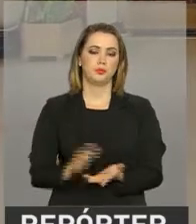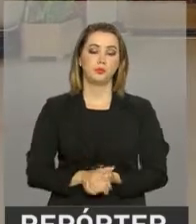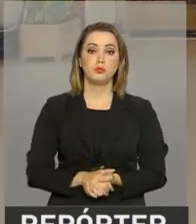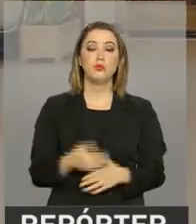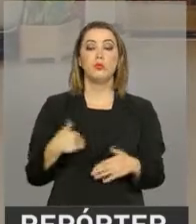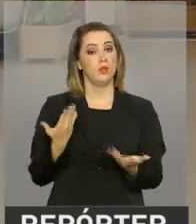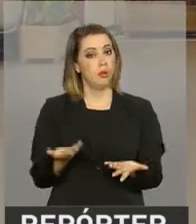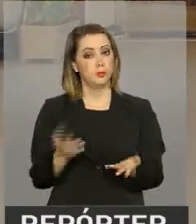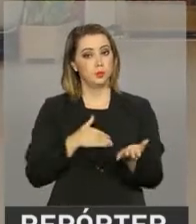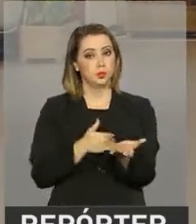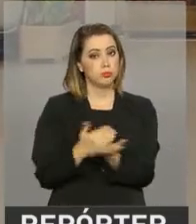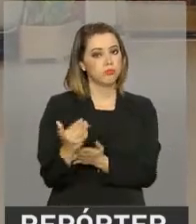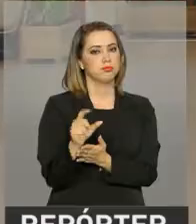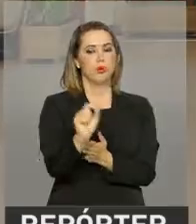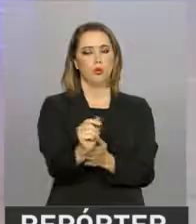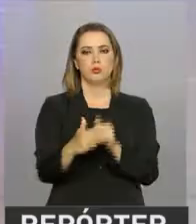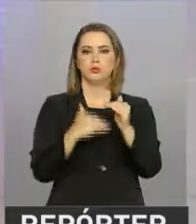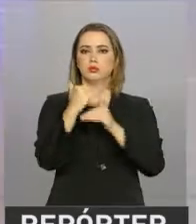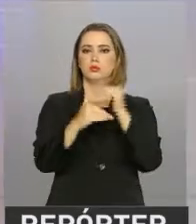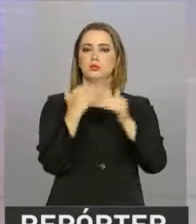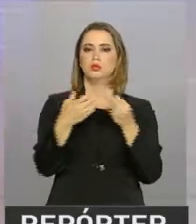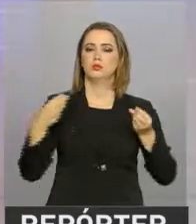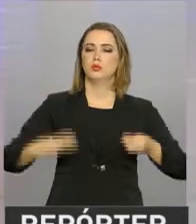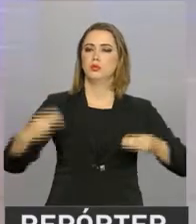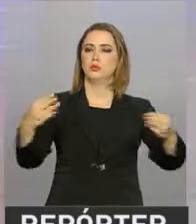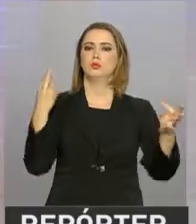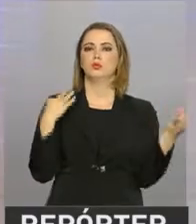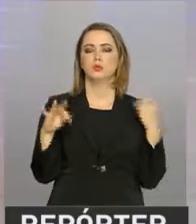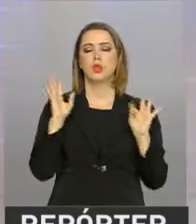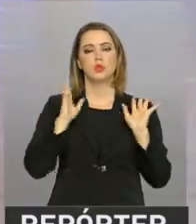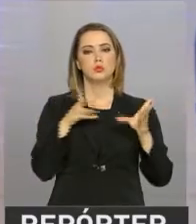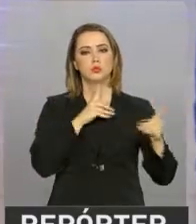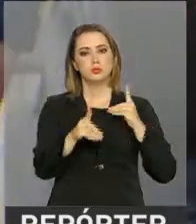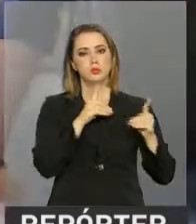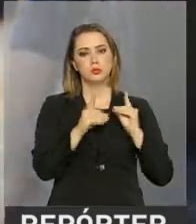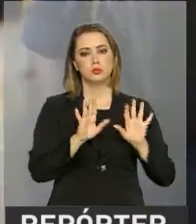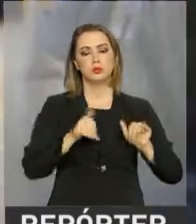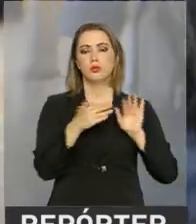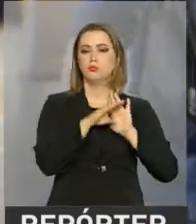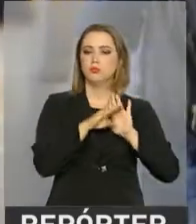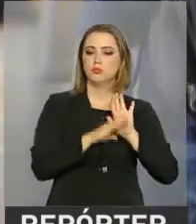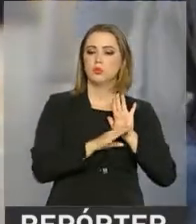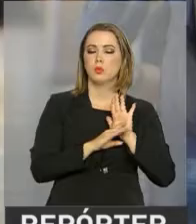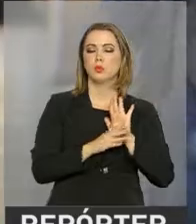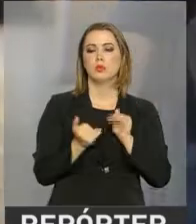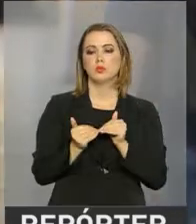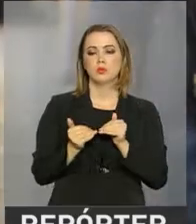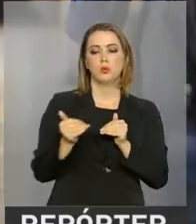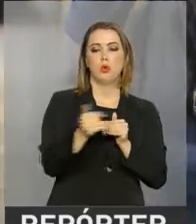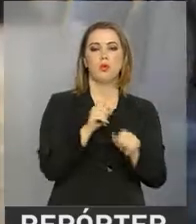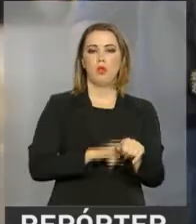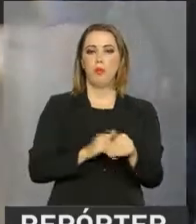no setor o ministério do turismo está discutindo um pacote de medidas que inclui a prorrogação da isenção